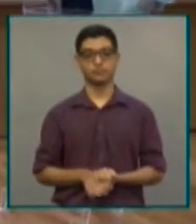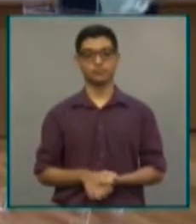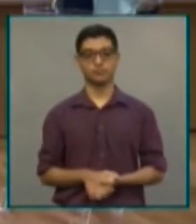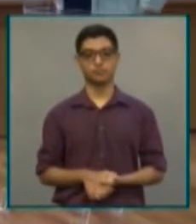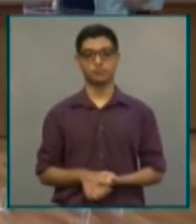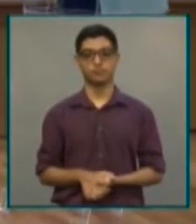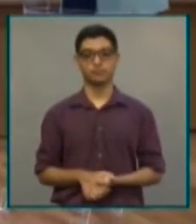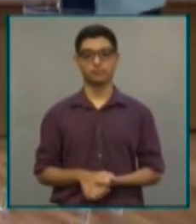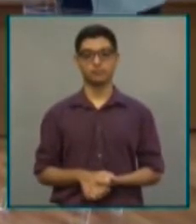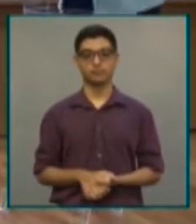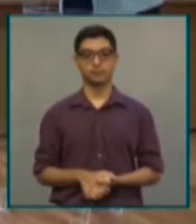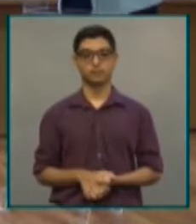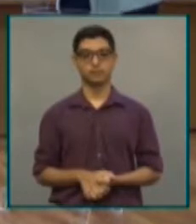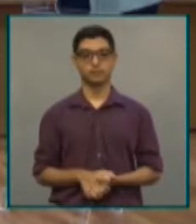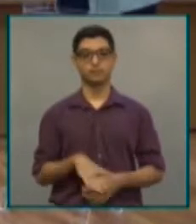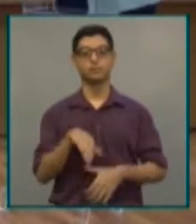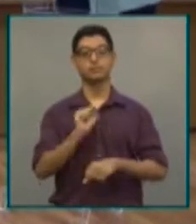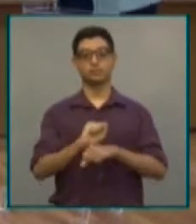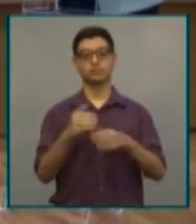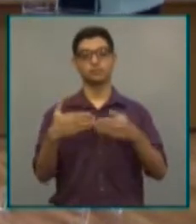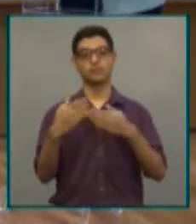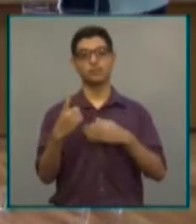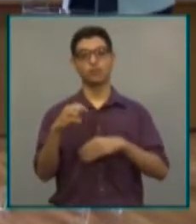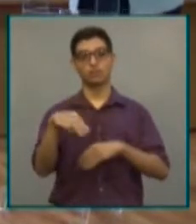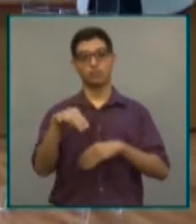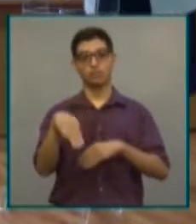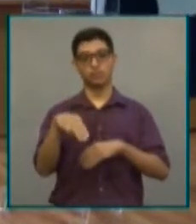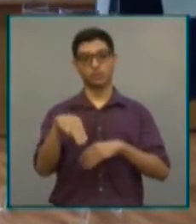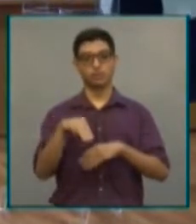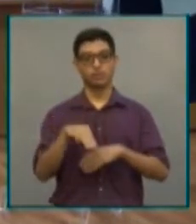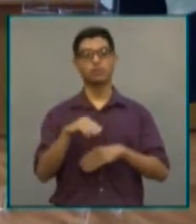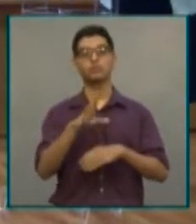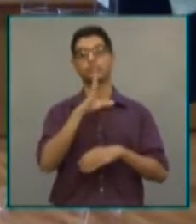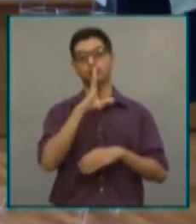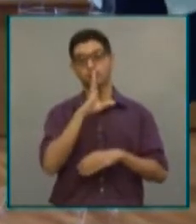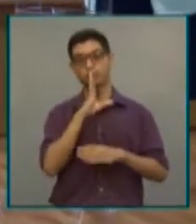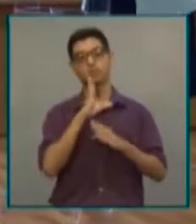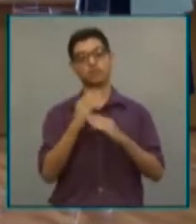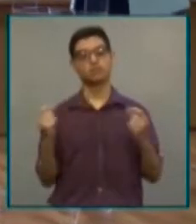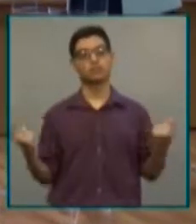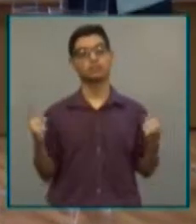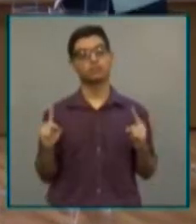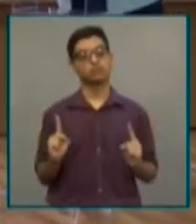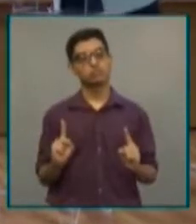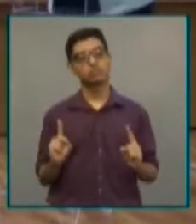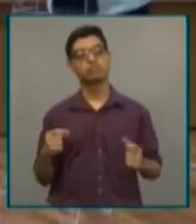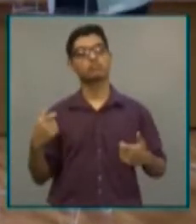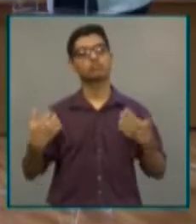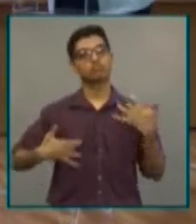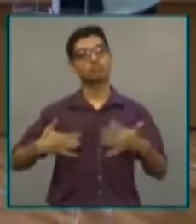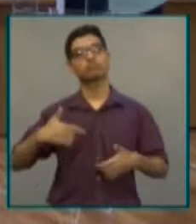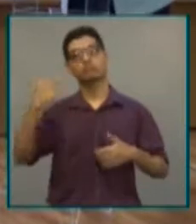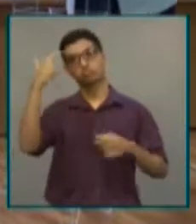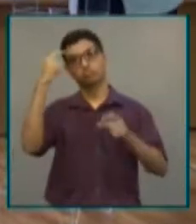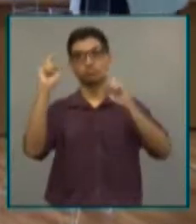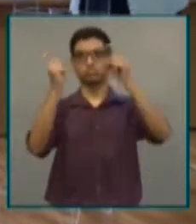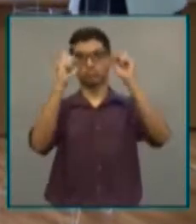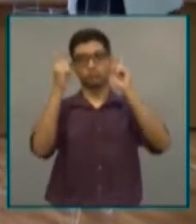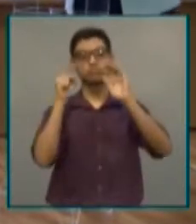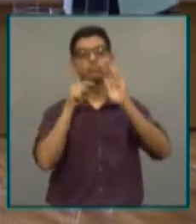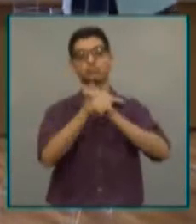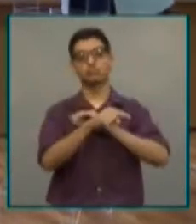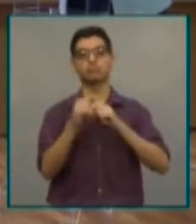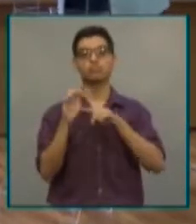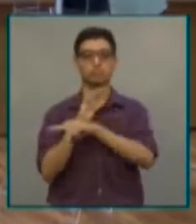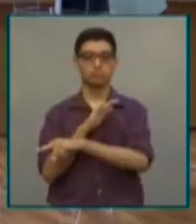Só um minuto, por gentileza. Vamos nos conter para que os candidatos possam desenvolver aqui as suas perguntas e respostas.